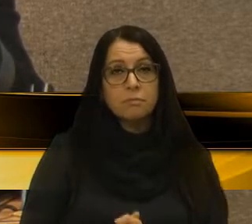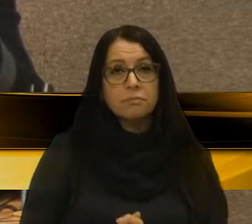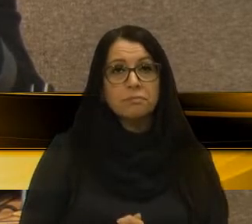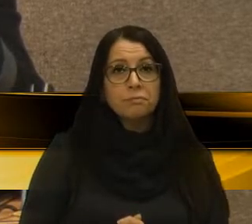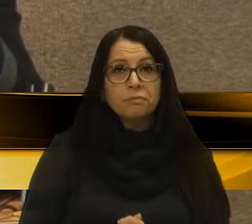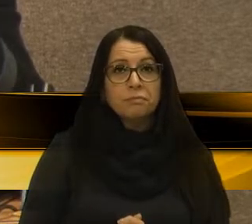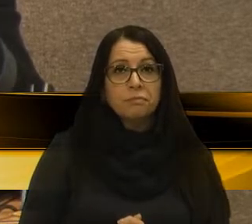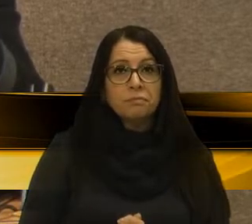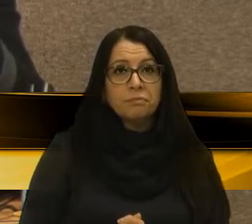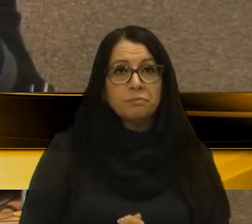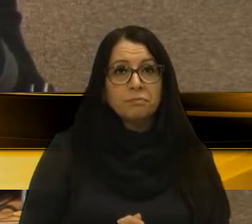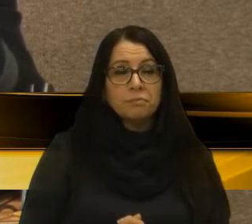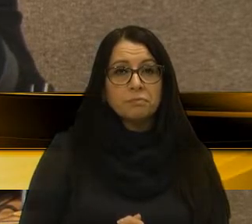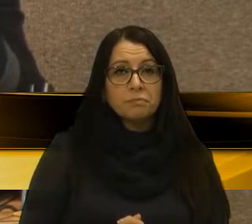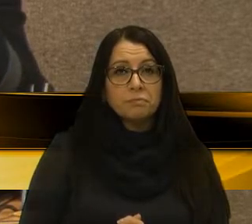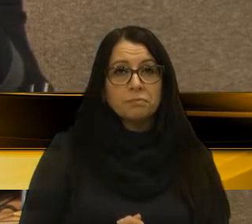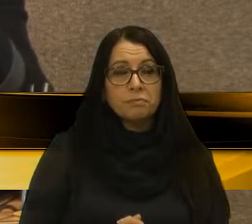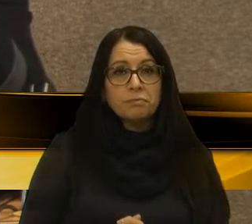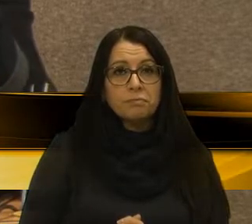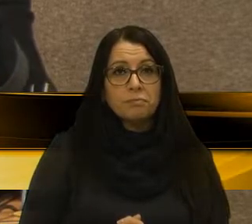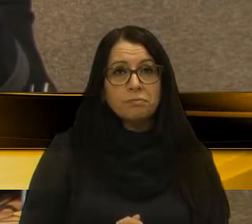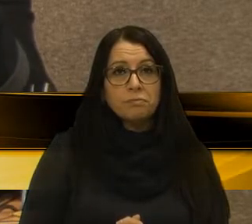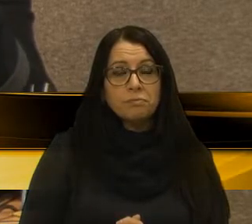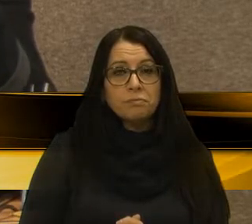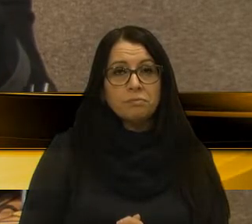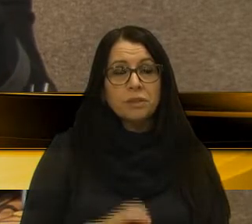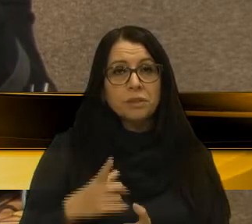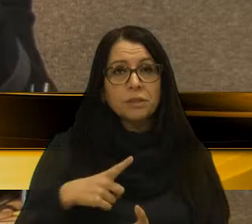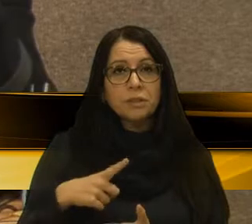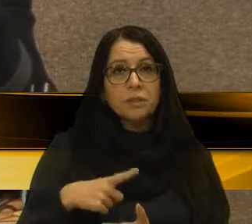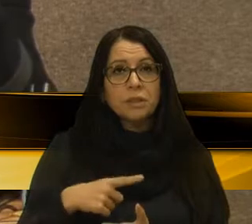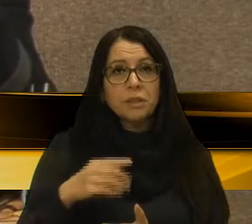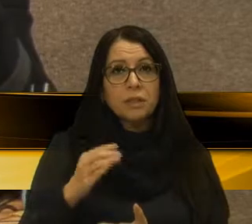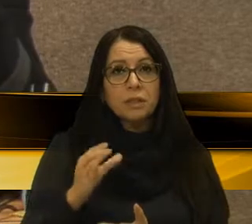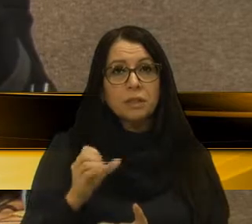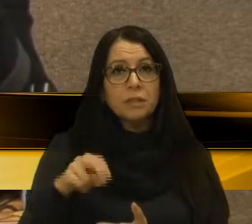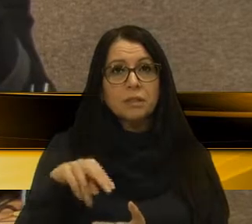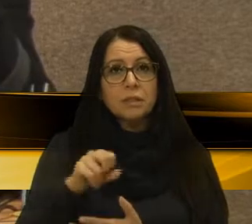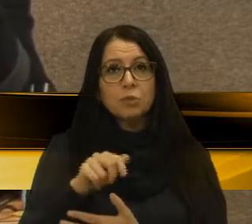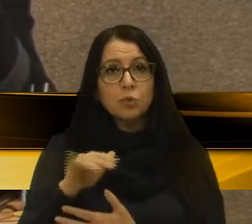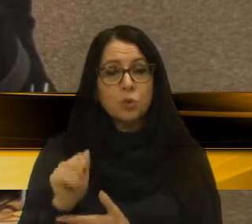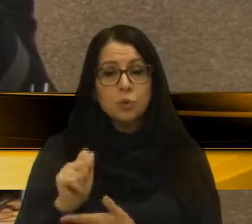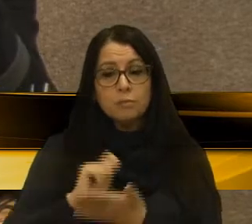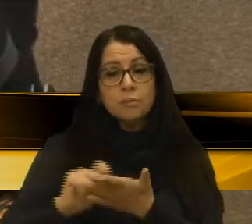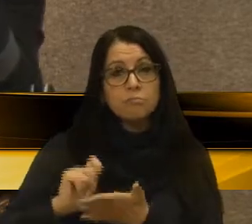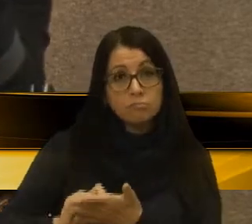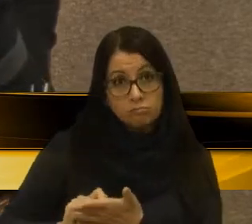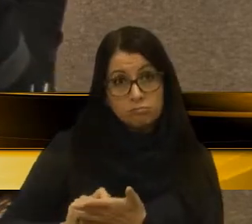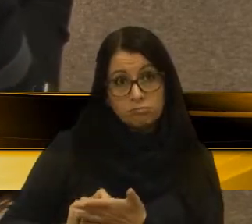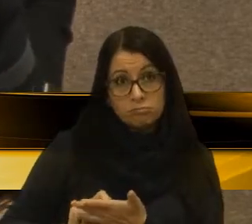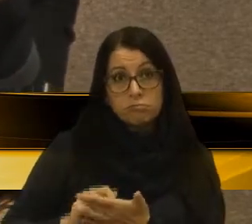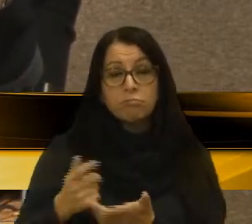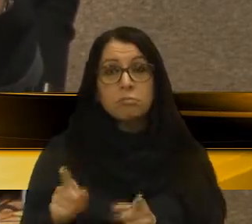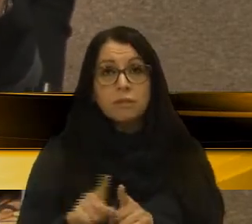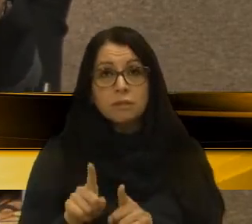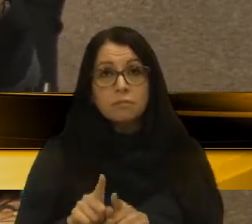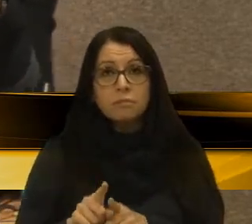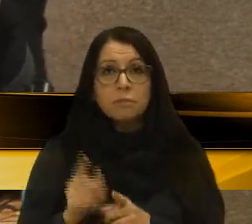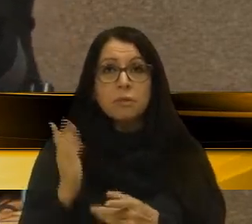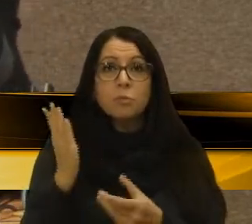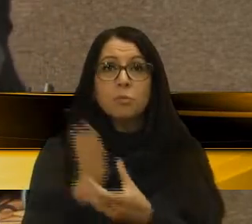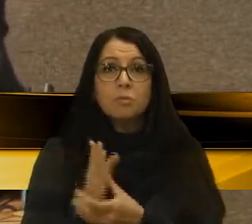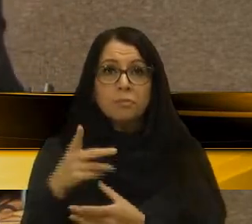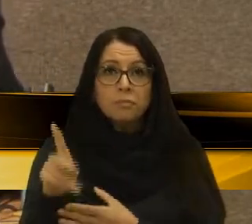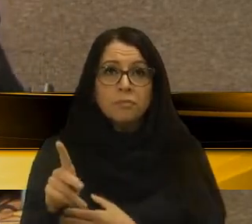né, no caso, teve essa censura por escrito. E também o processo